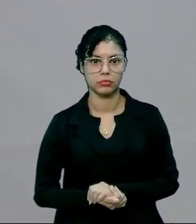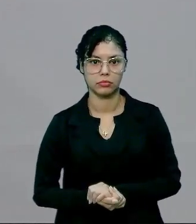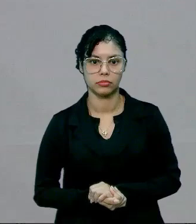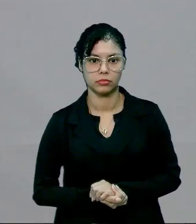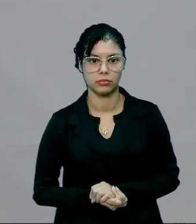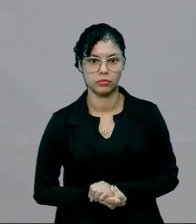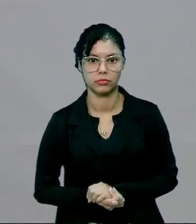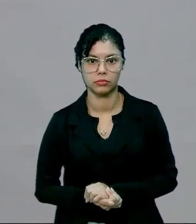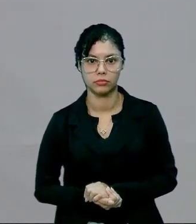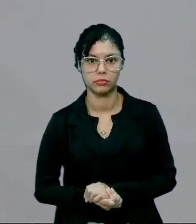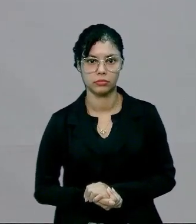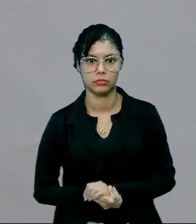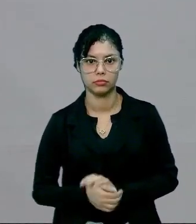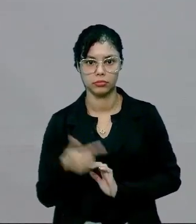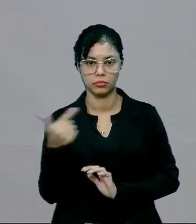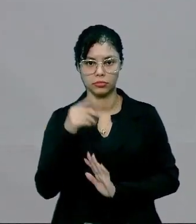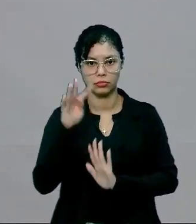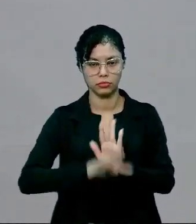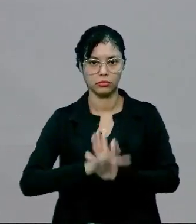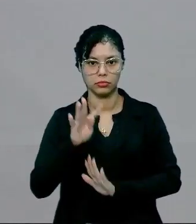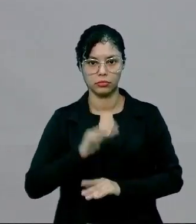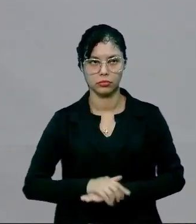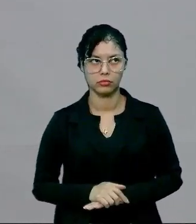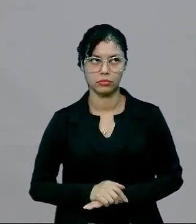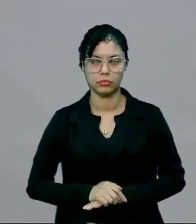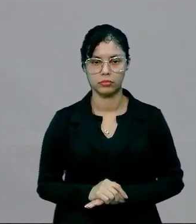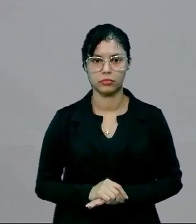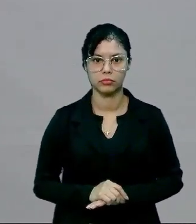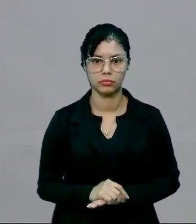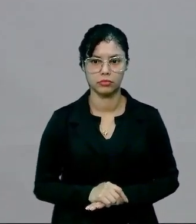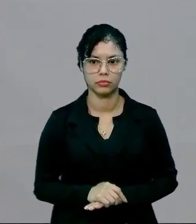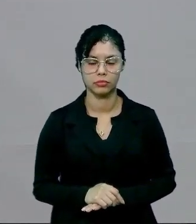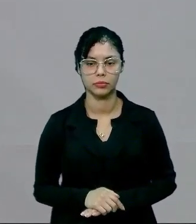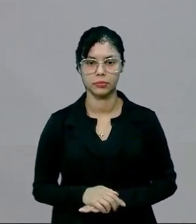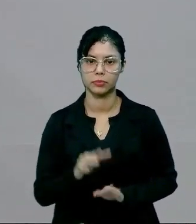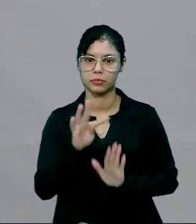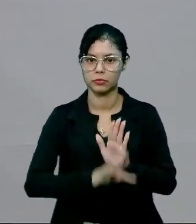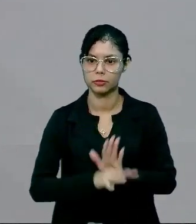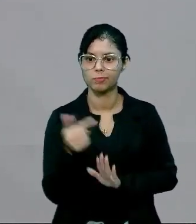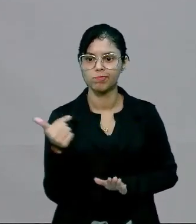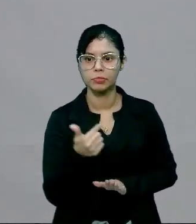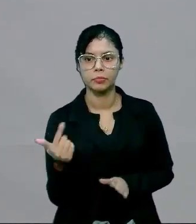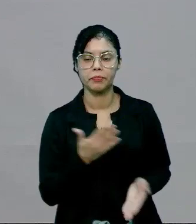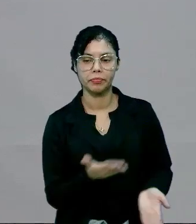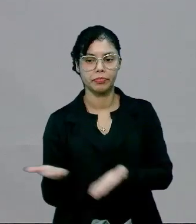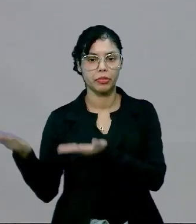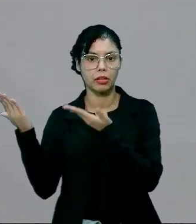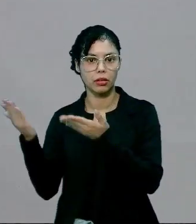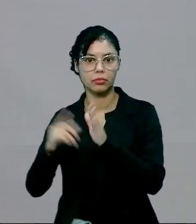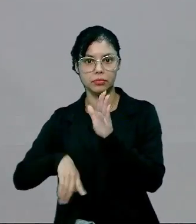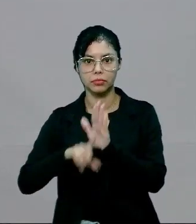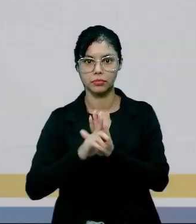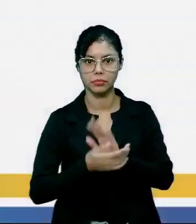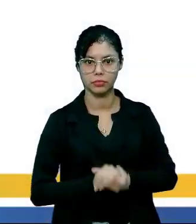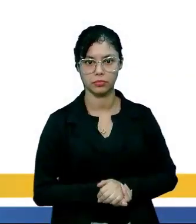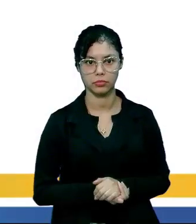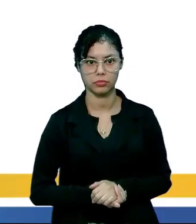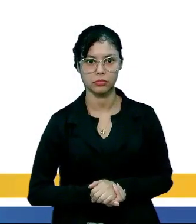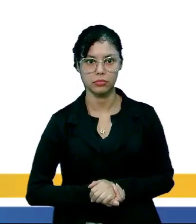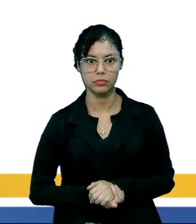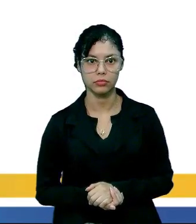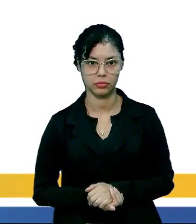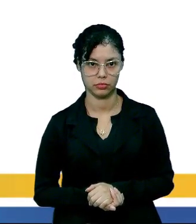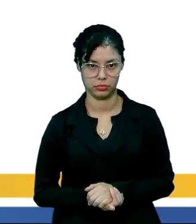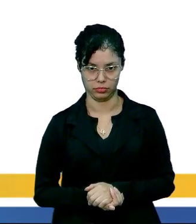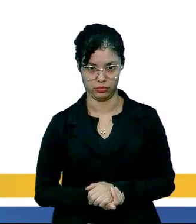Então, vamos à leitura do nosso segundo texto, né? E o nosso segundo texto, nós temos aqui lei. Então, vamos fazer a leitura